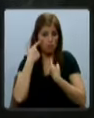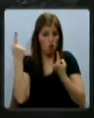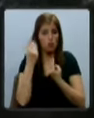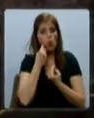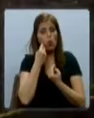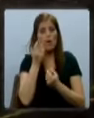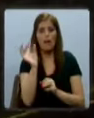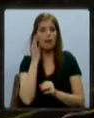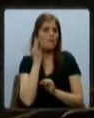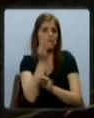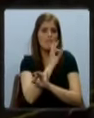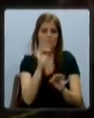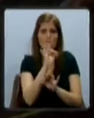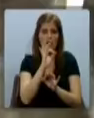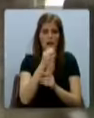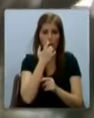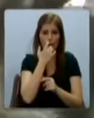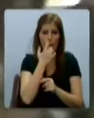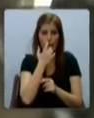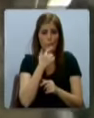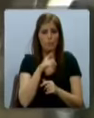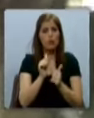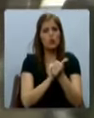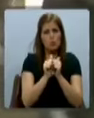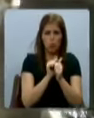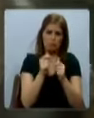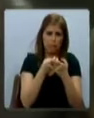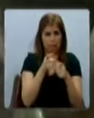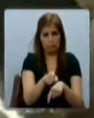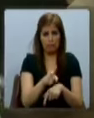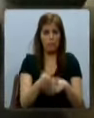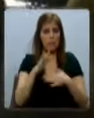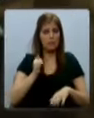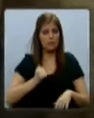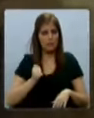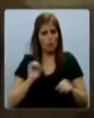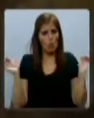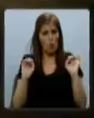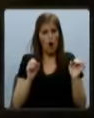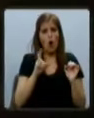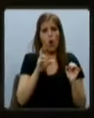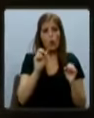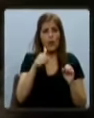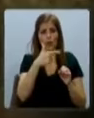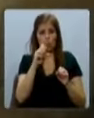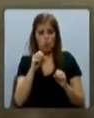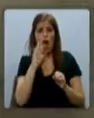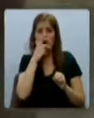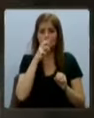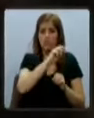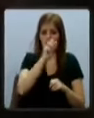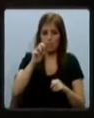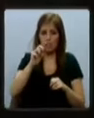paraíso do canyoning. Mas não terá sido assim ao início da tarde de sábado para Roberto Costa, de 33 anos, natural do